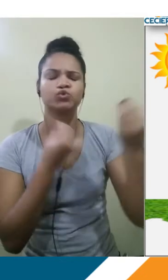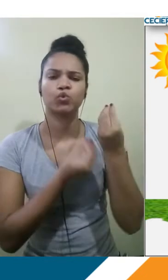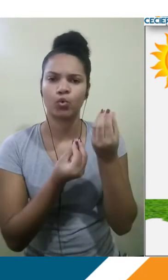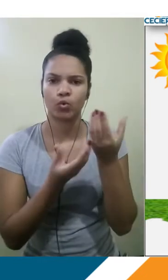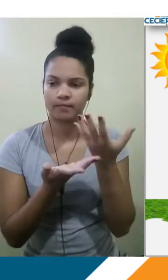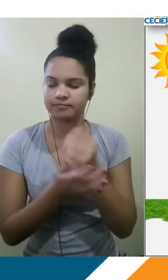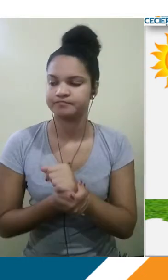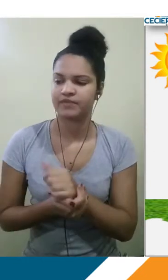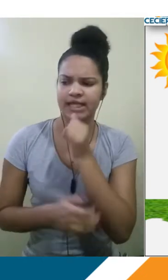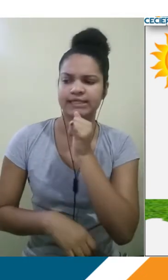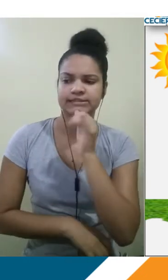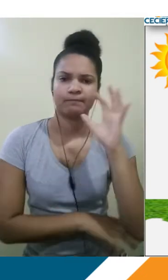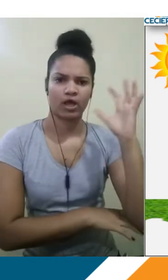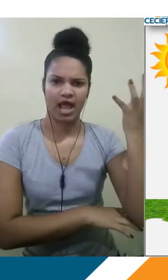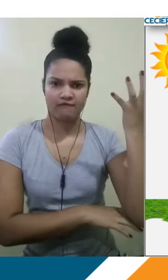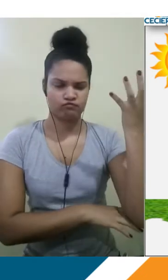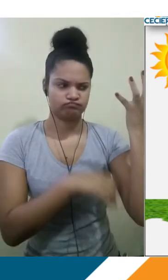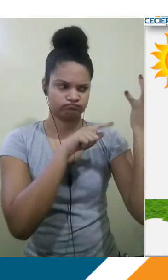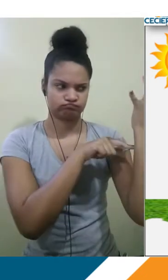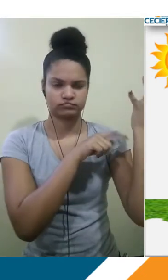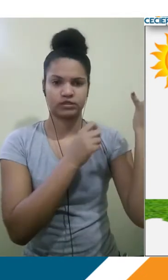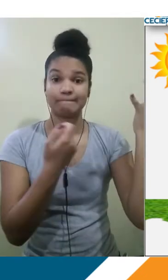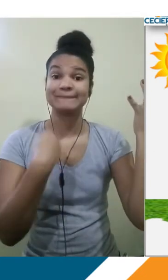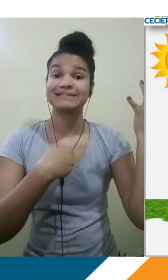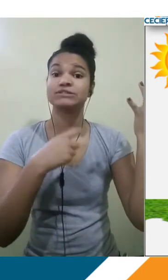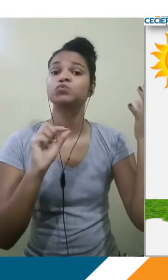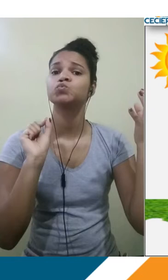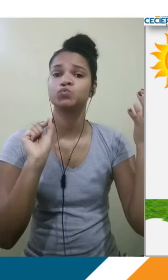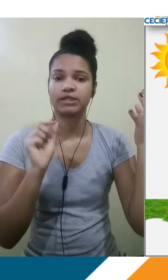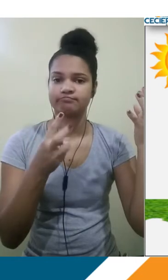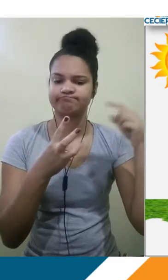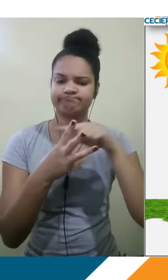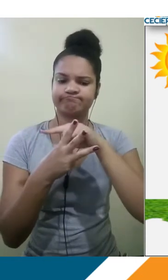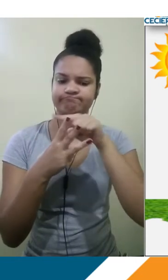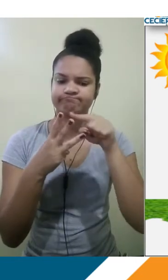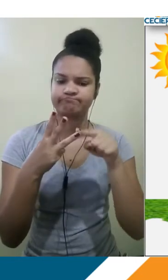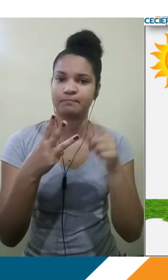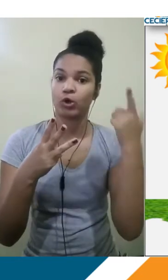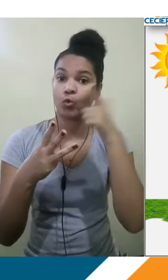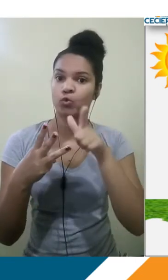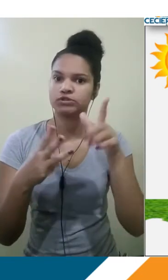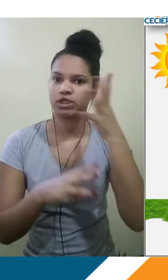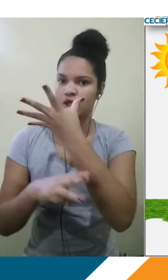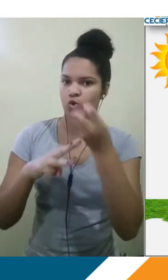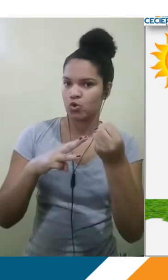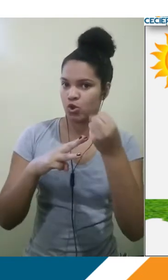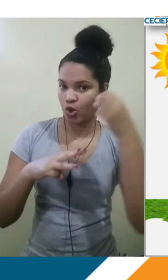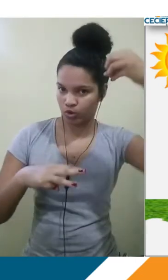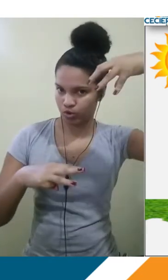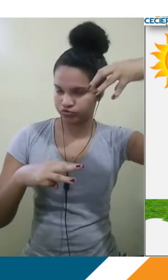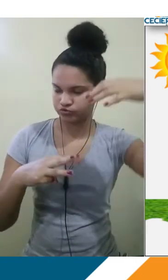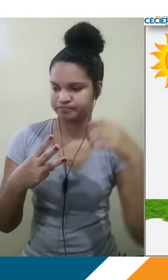fotossintetizante, um vegetal como essa árvore, precisa basicamente de 3 elementos para fazer fotossíntese: a